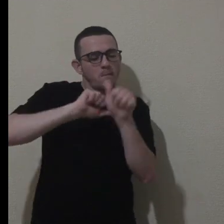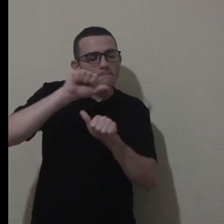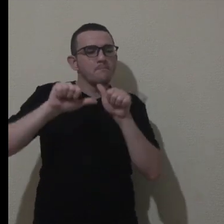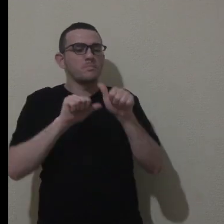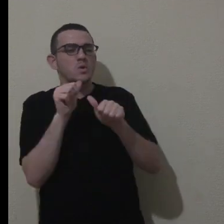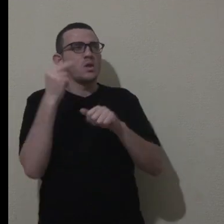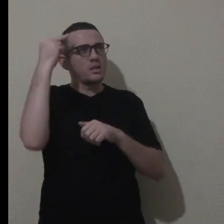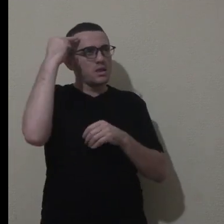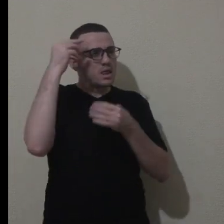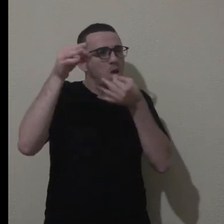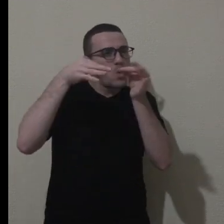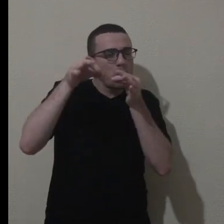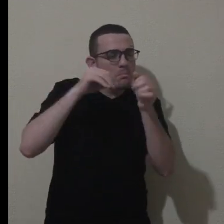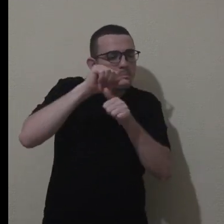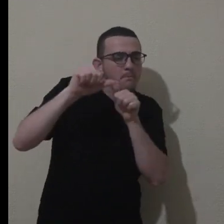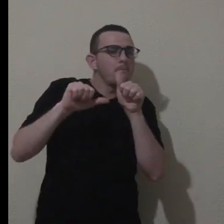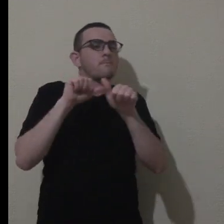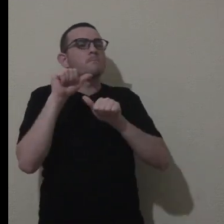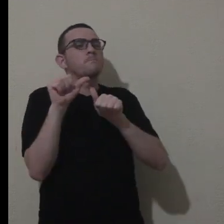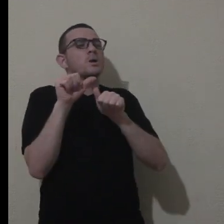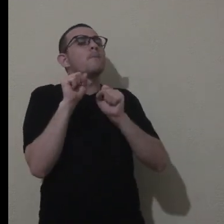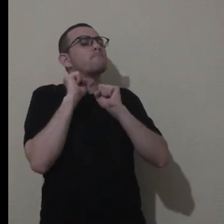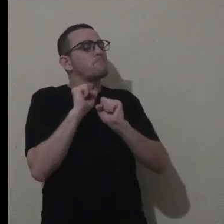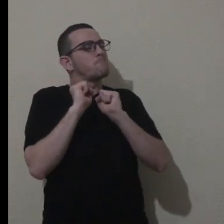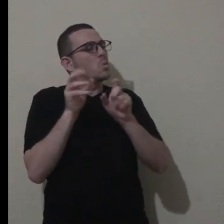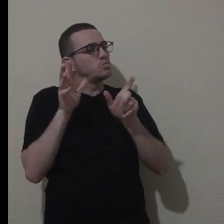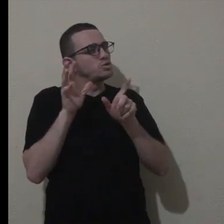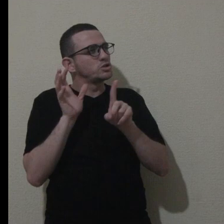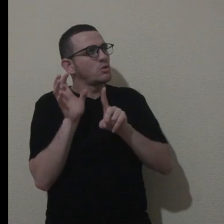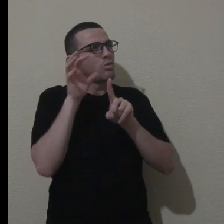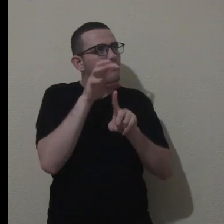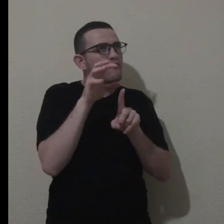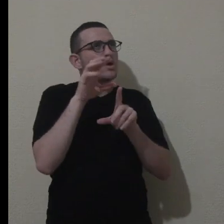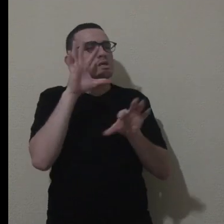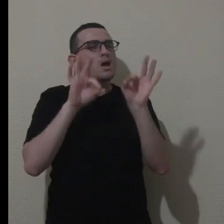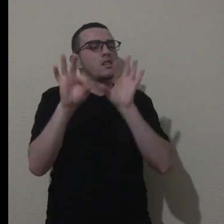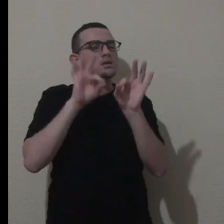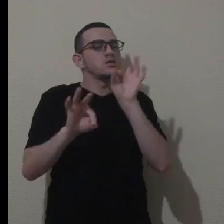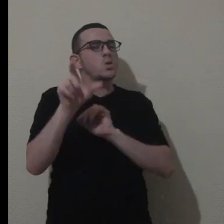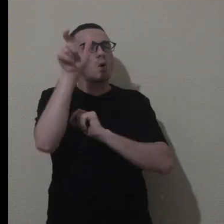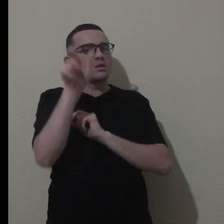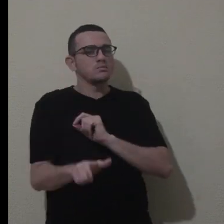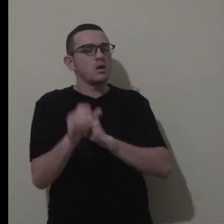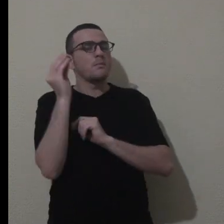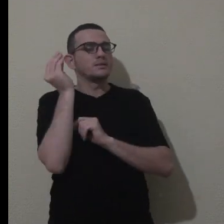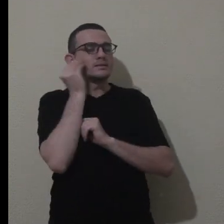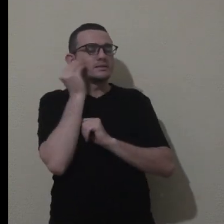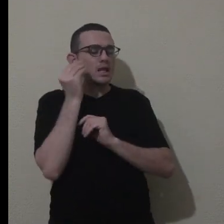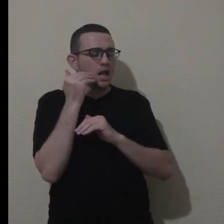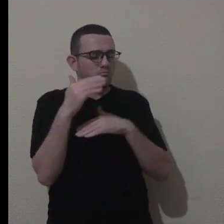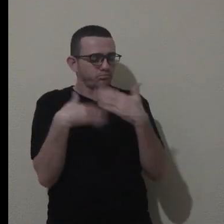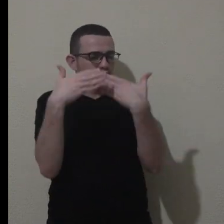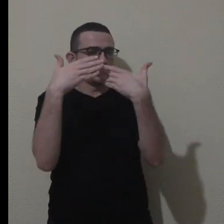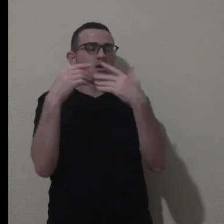modulação, da neuroplasticidade, isso poderia influenciar as decisões dessa pessoa para tentar se